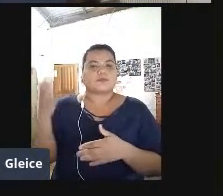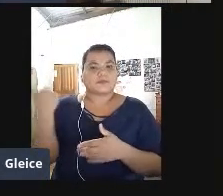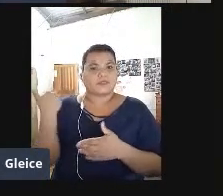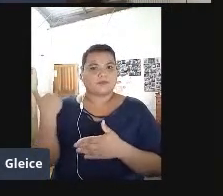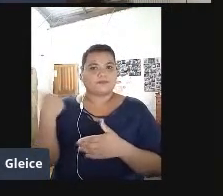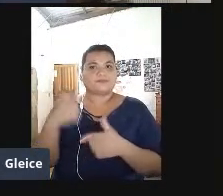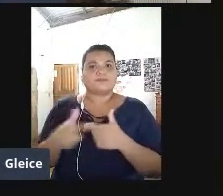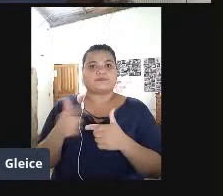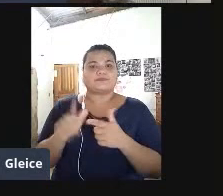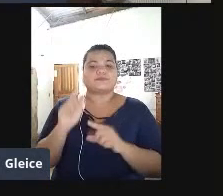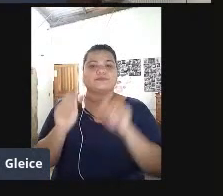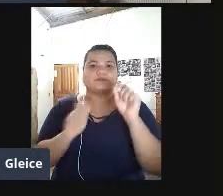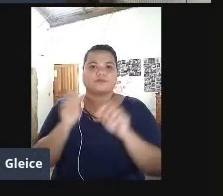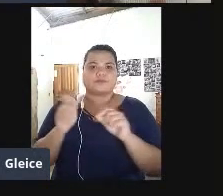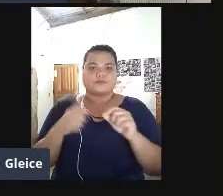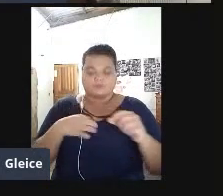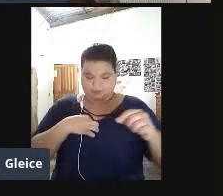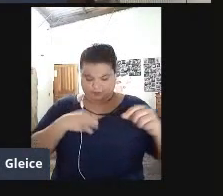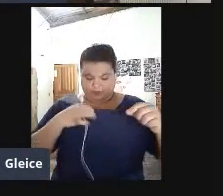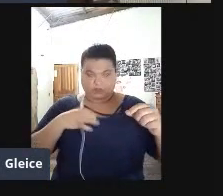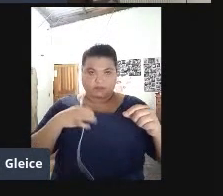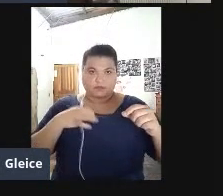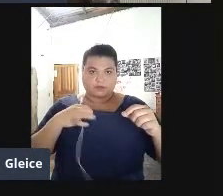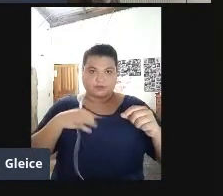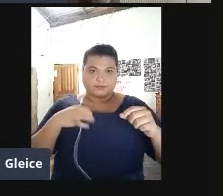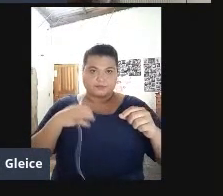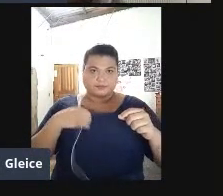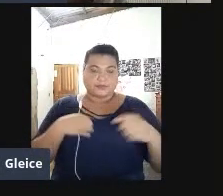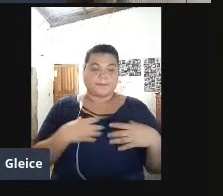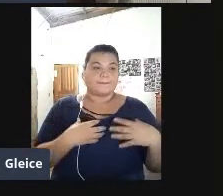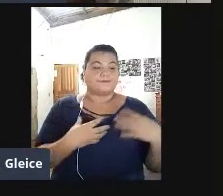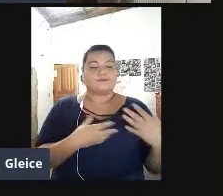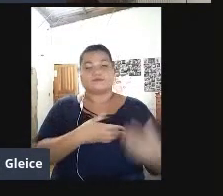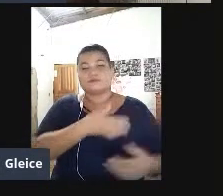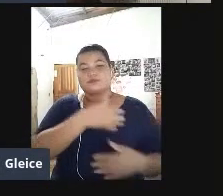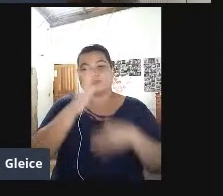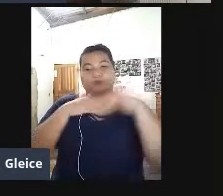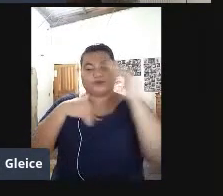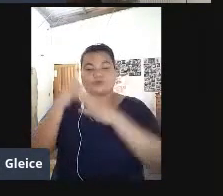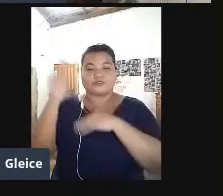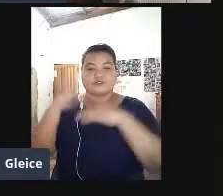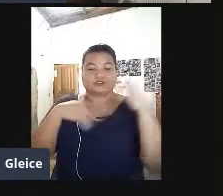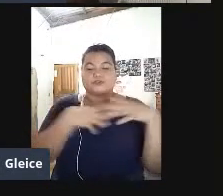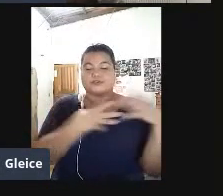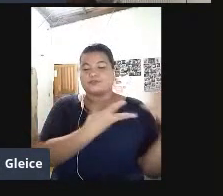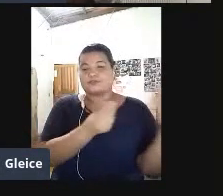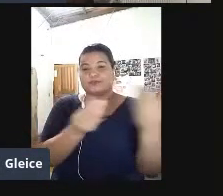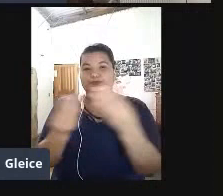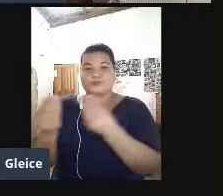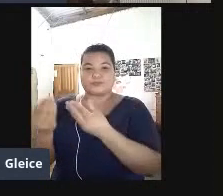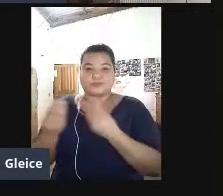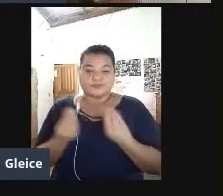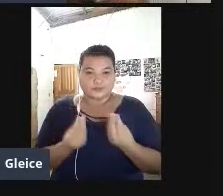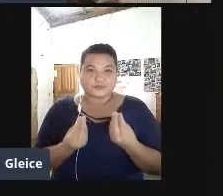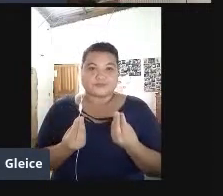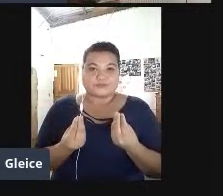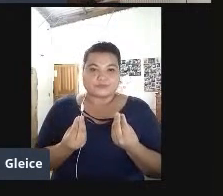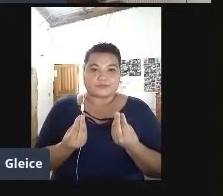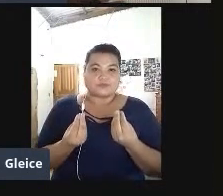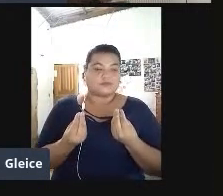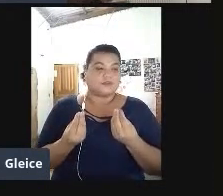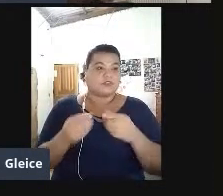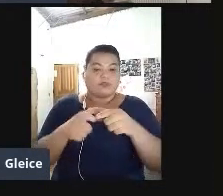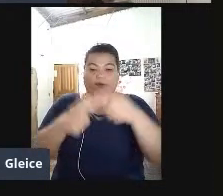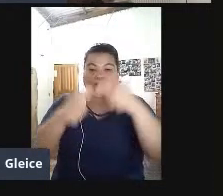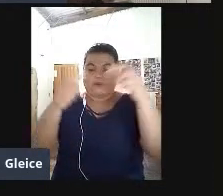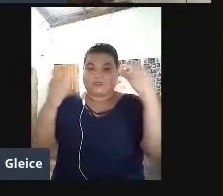com a questão da roupa privativa. São muitos profissionais, são muitos turnos de trabalho, é uma quantidade estratosférica de equipamentos